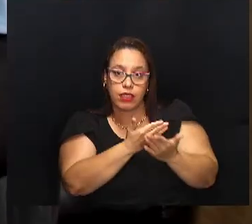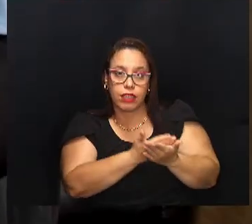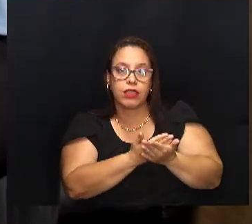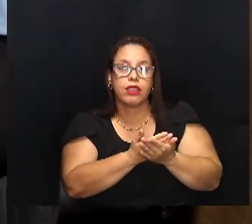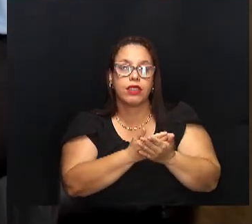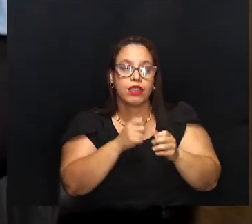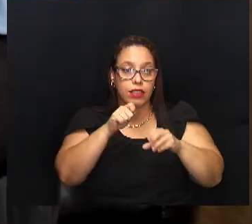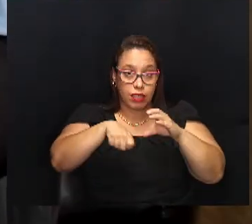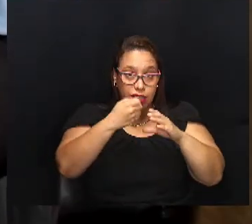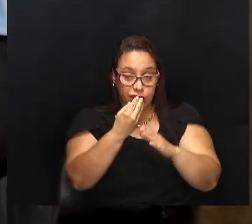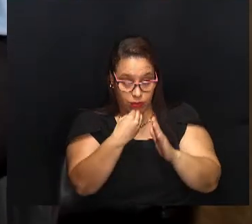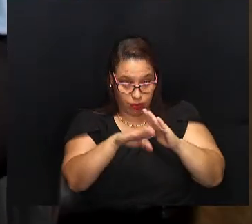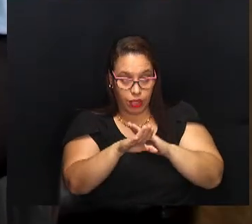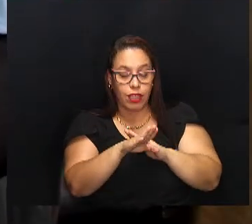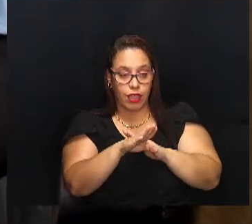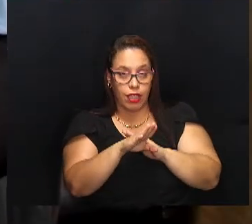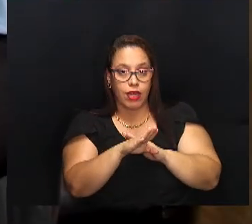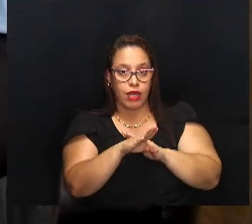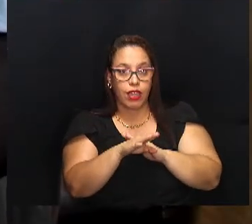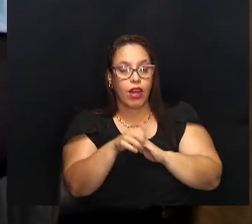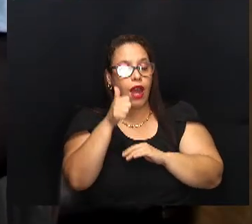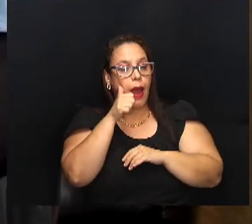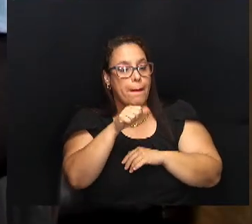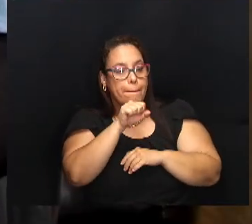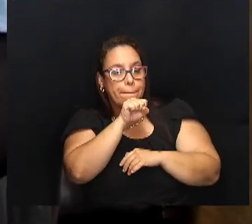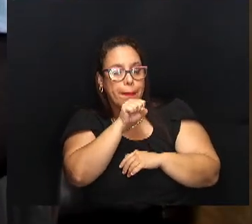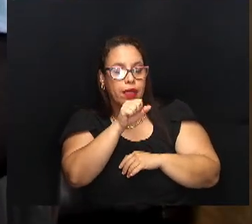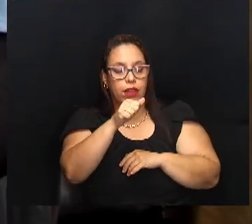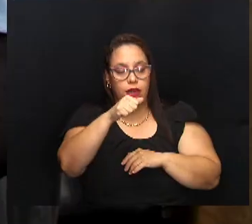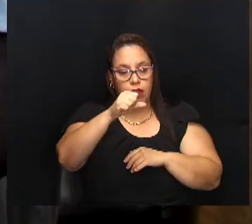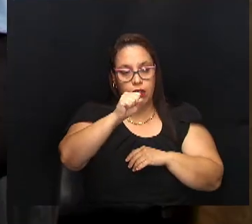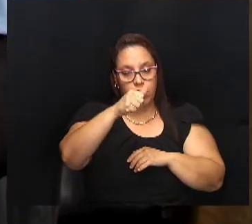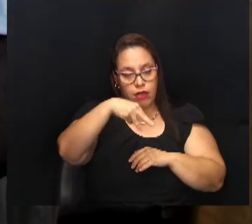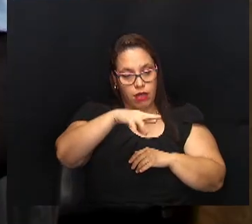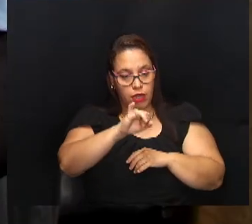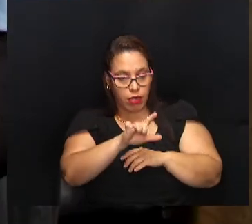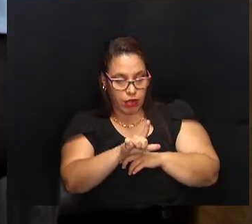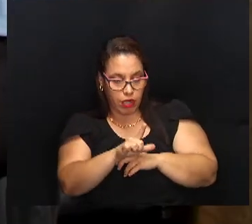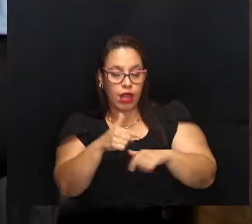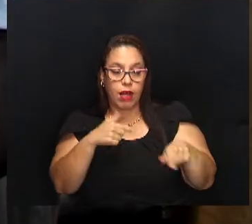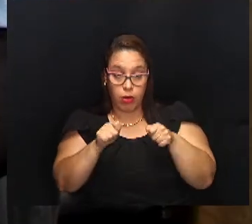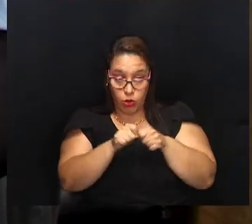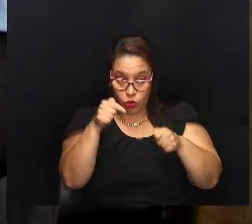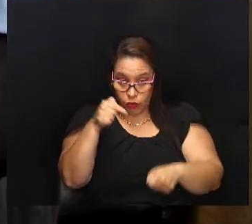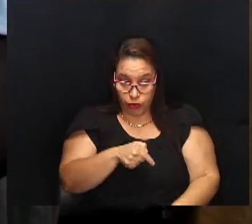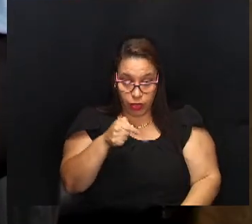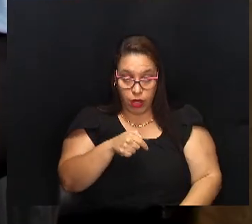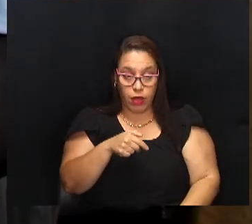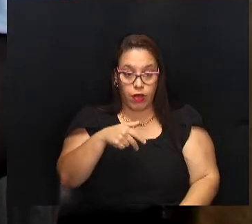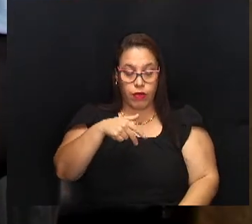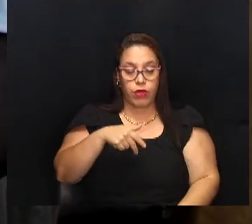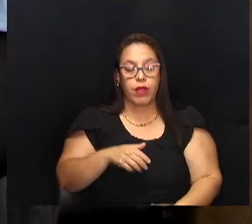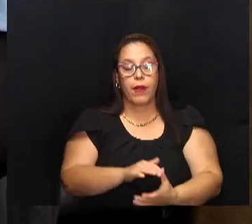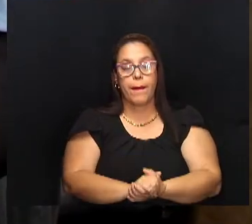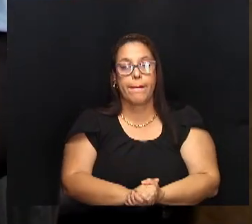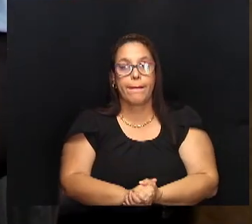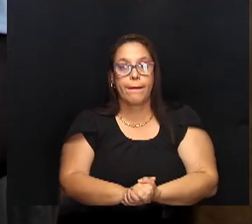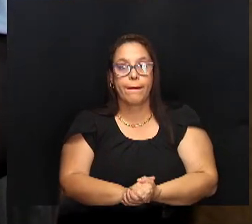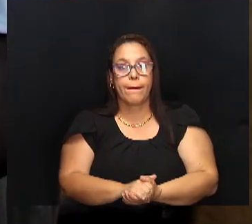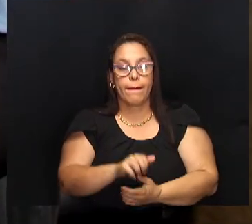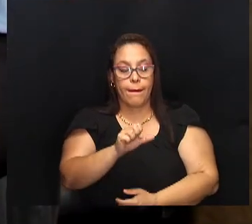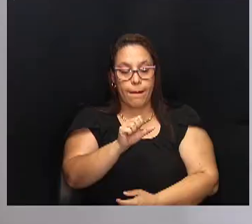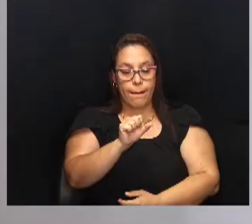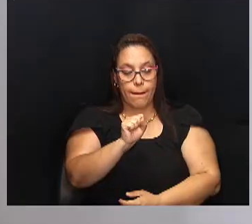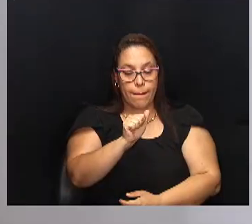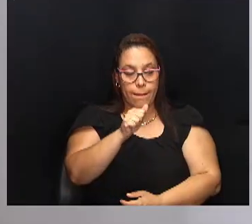fazer um vídeo de mandar para vocês, né? Que é a mãe de Samuel. Sim. Né? Ele trabalha com a gente aqui, com Pernos, de Hortolândia. Né? O Samuel